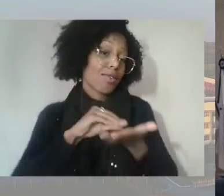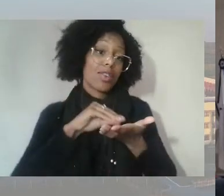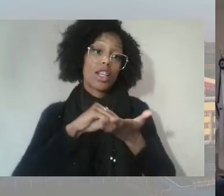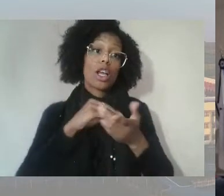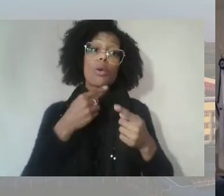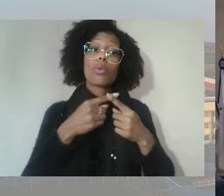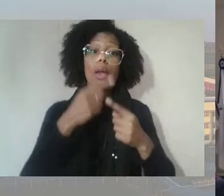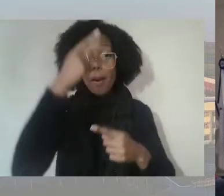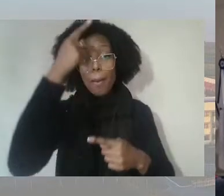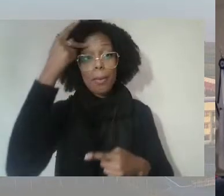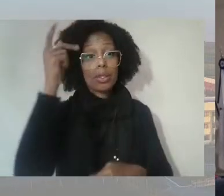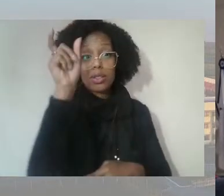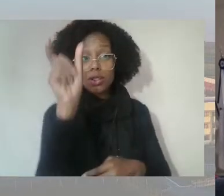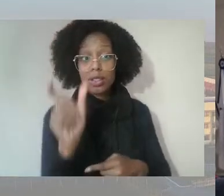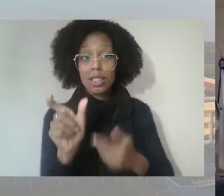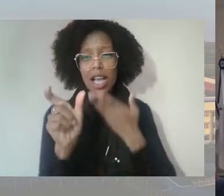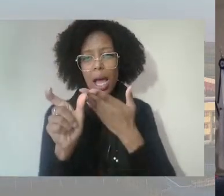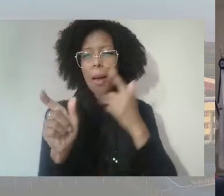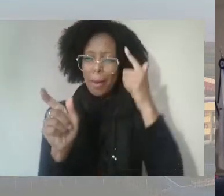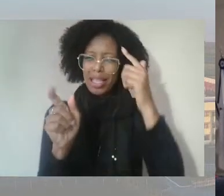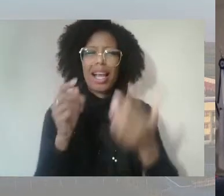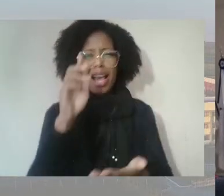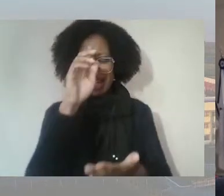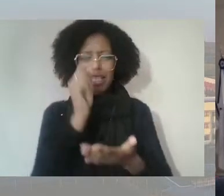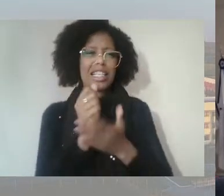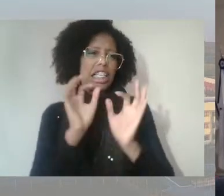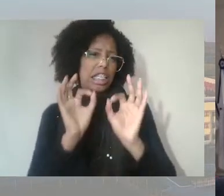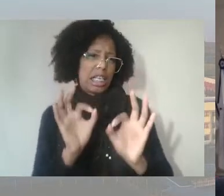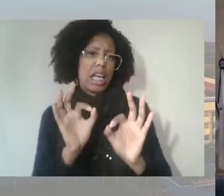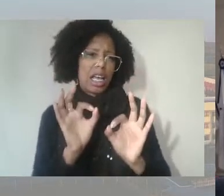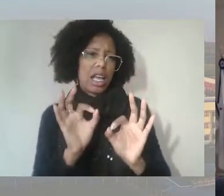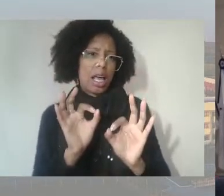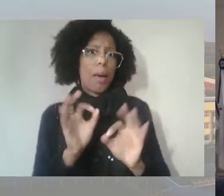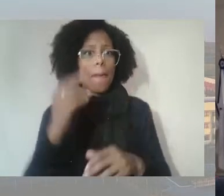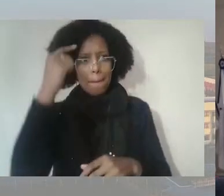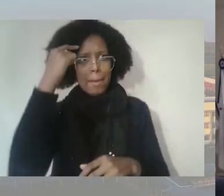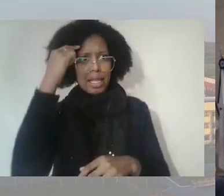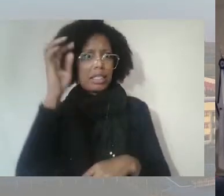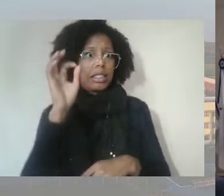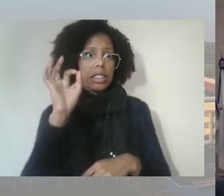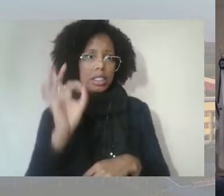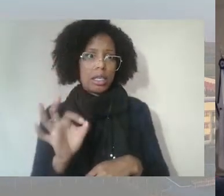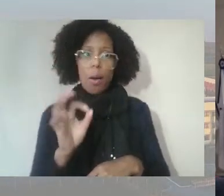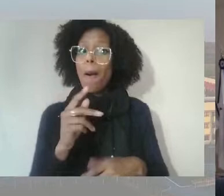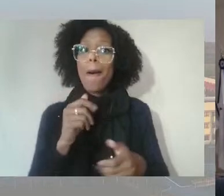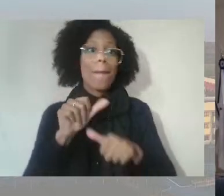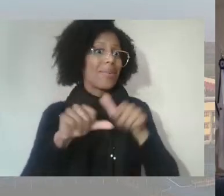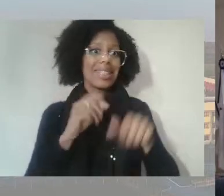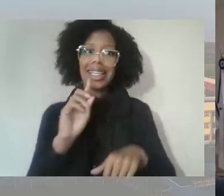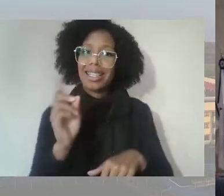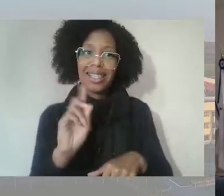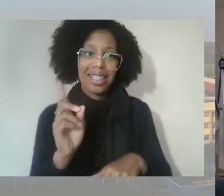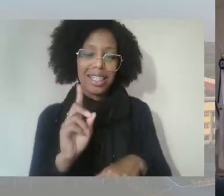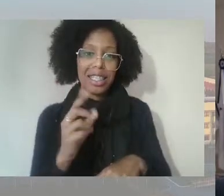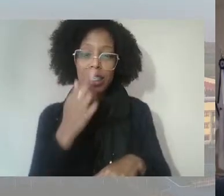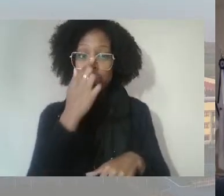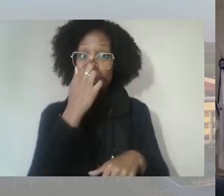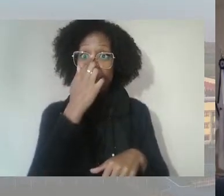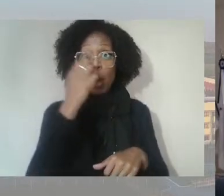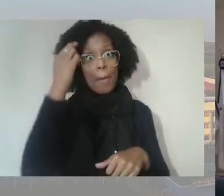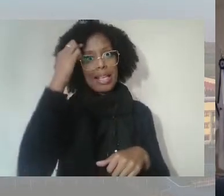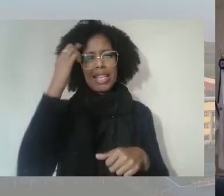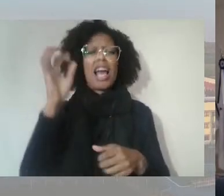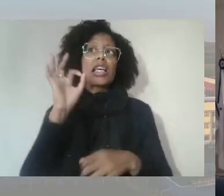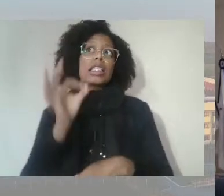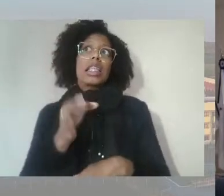que têm tudo definido, são convictos de algumas coisas. E aí vale aquela frase do Rubem Alves: a convicção é o pior dos